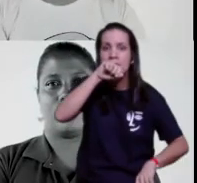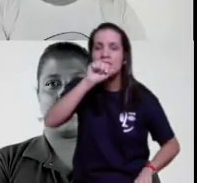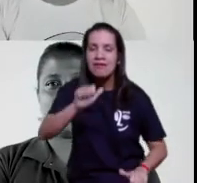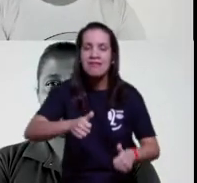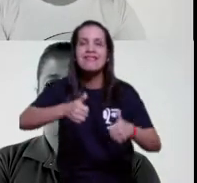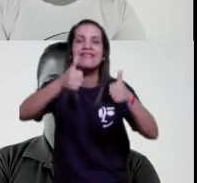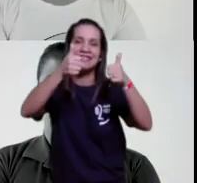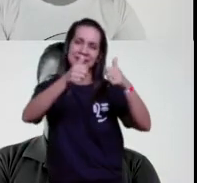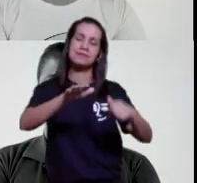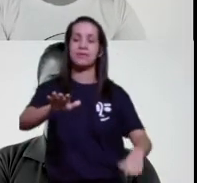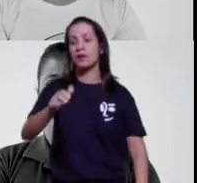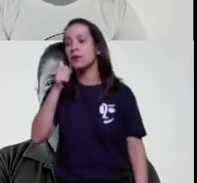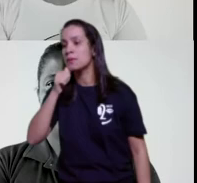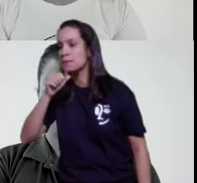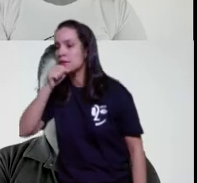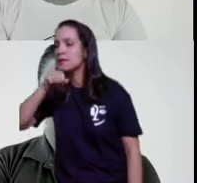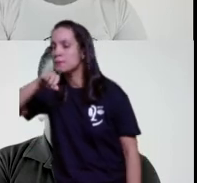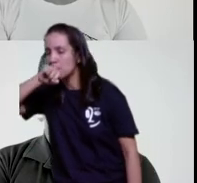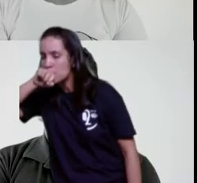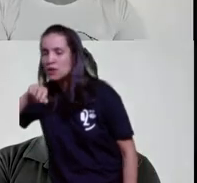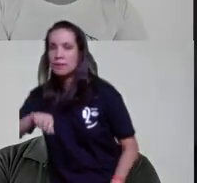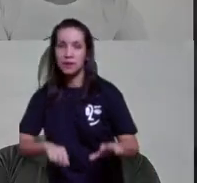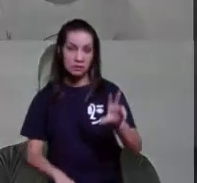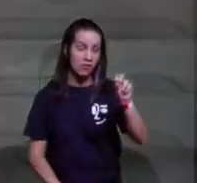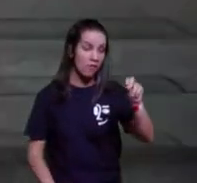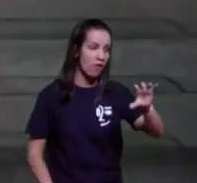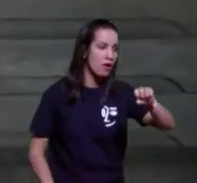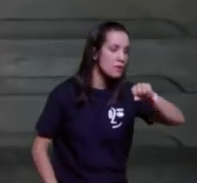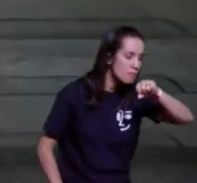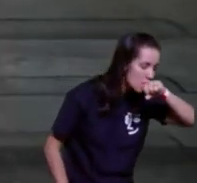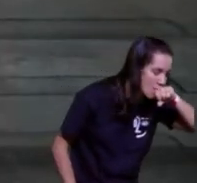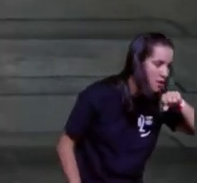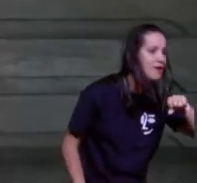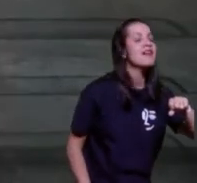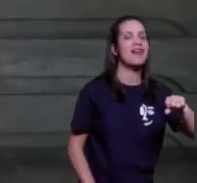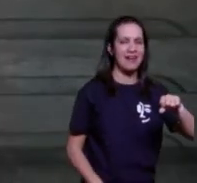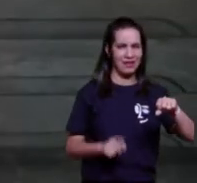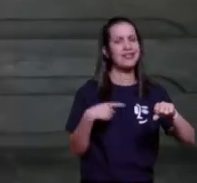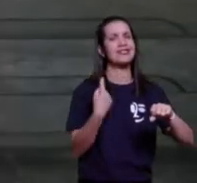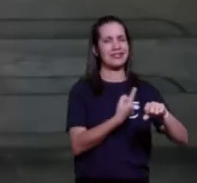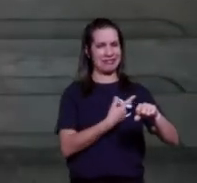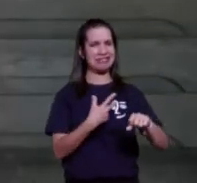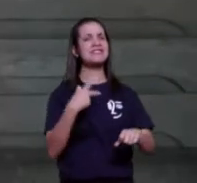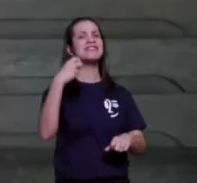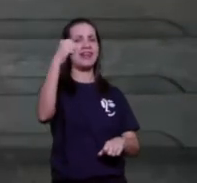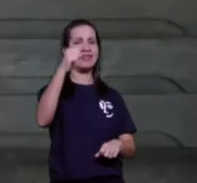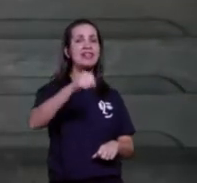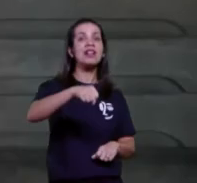A benção, mãe, a benção, vó, tudo vai ficar melhor, melhor. A benção, mãe, a benção, vó, vamos vencer o pior.